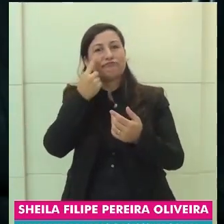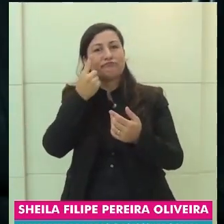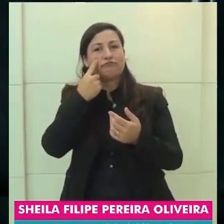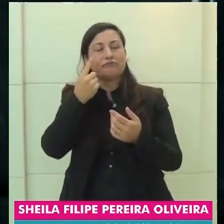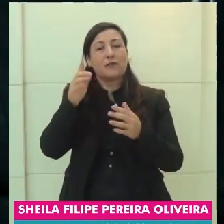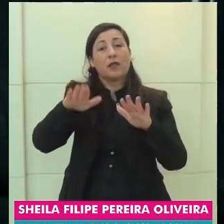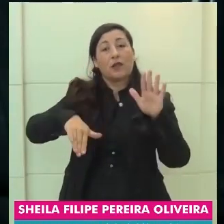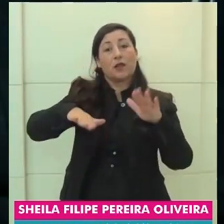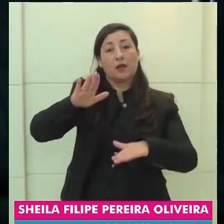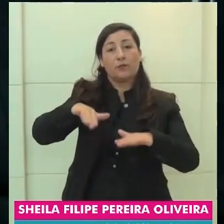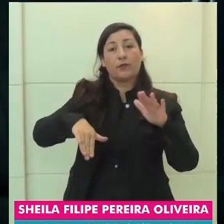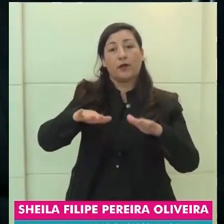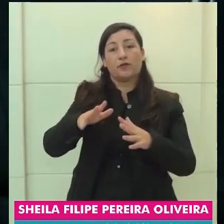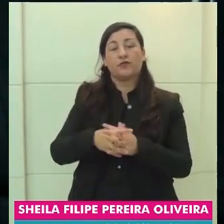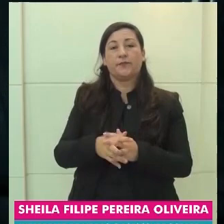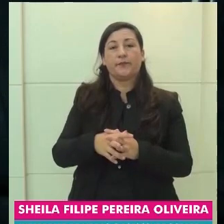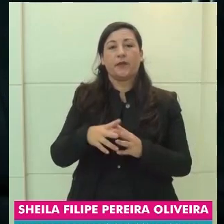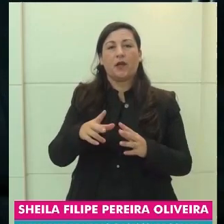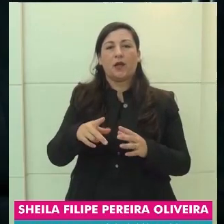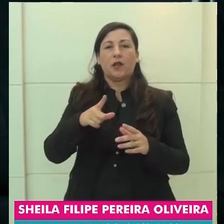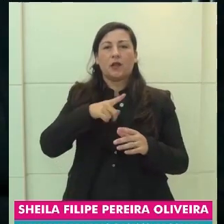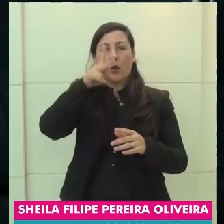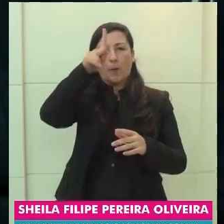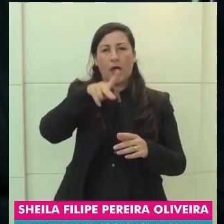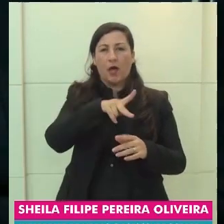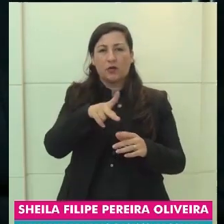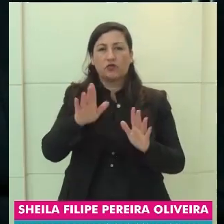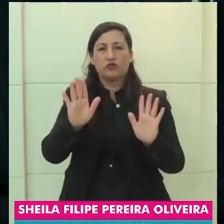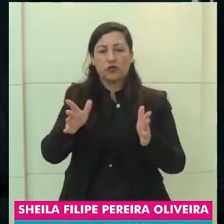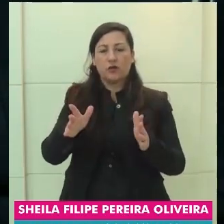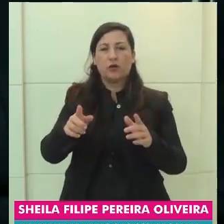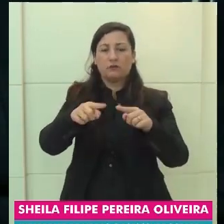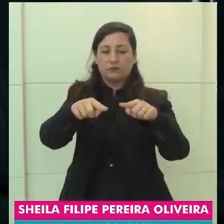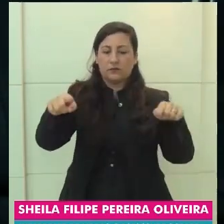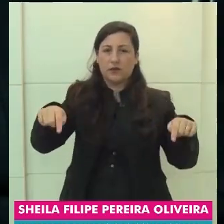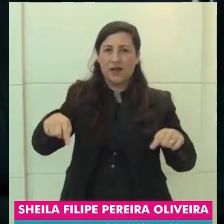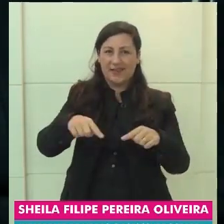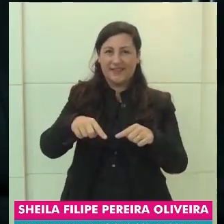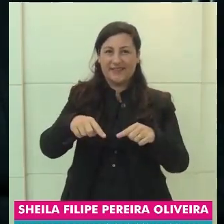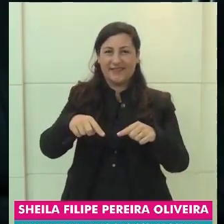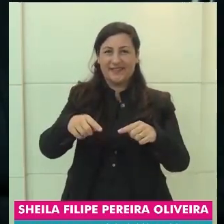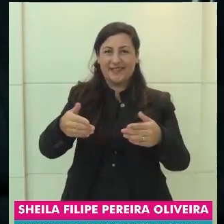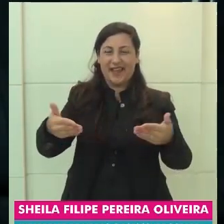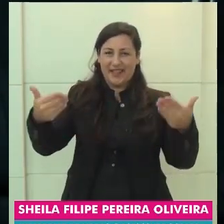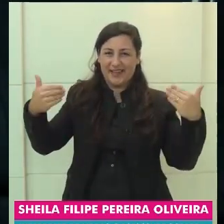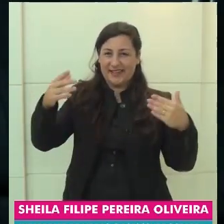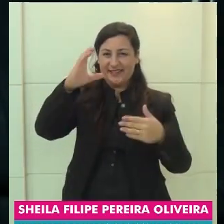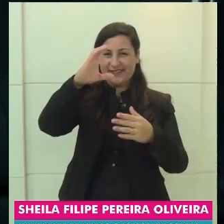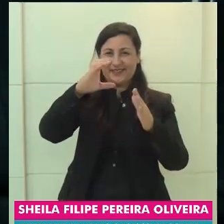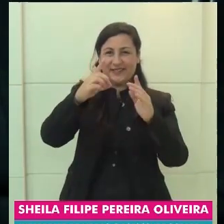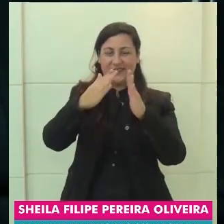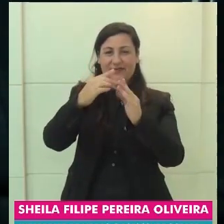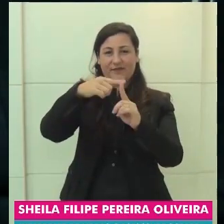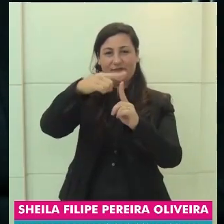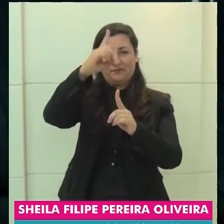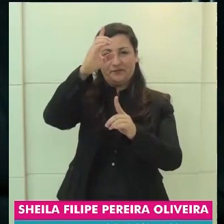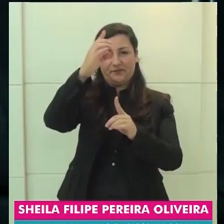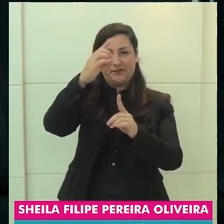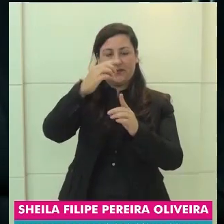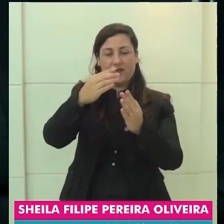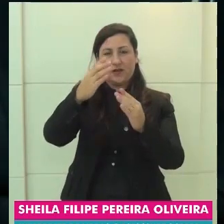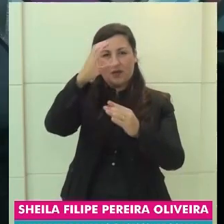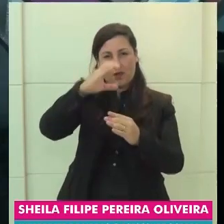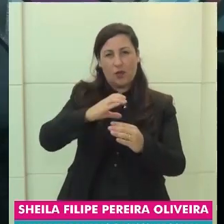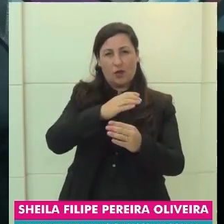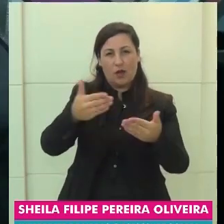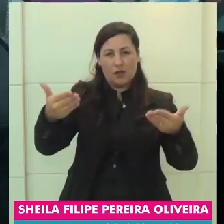espaço para a gente lá no salão e está gostando de receber a gente. Que bom, né? E o